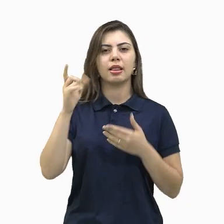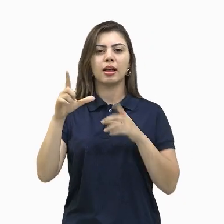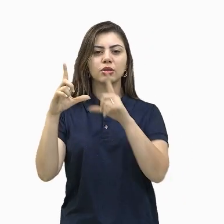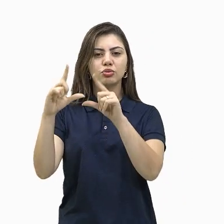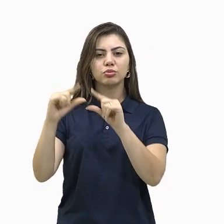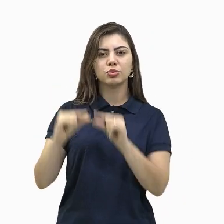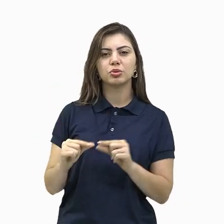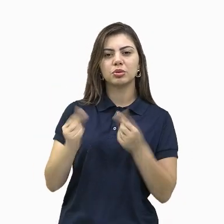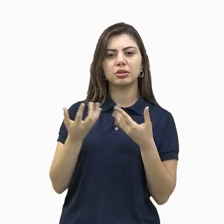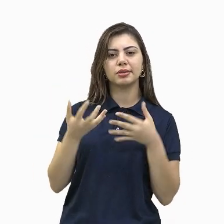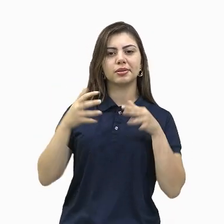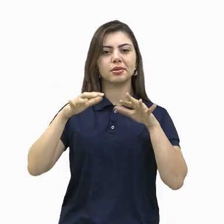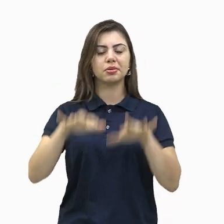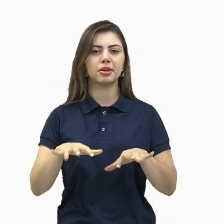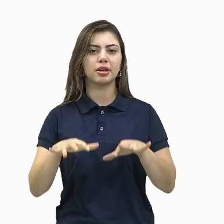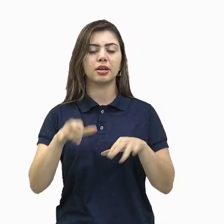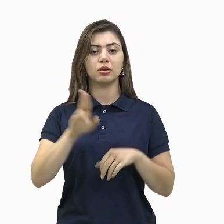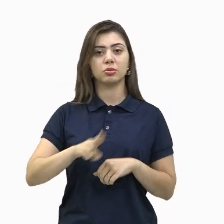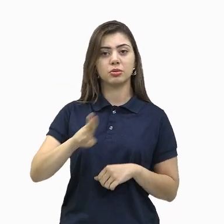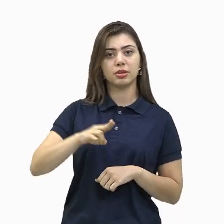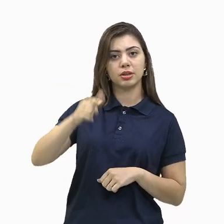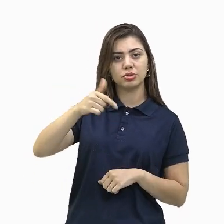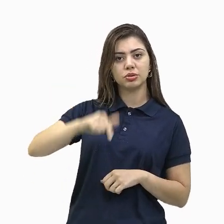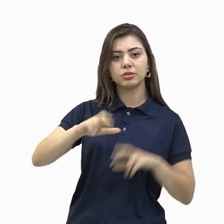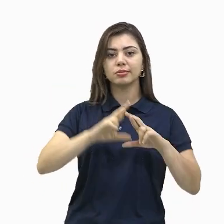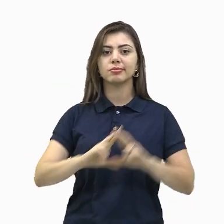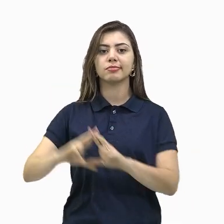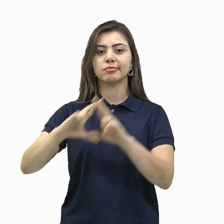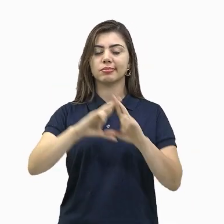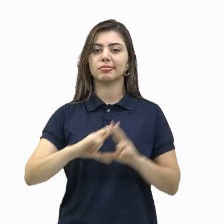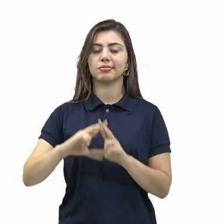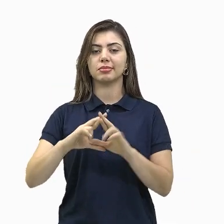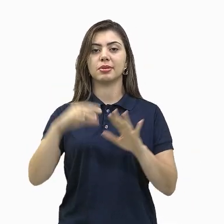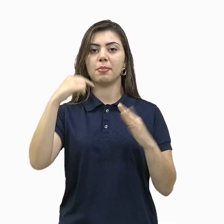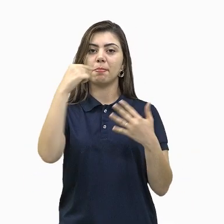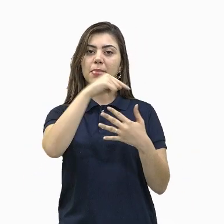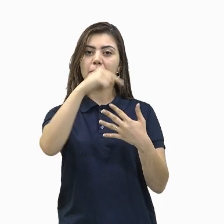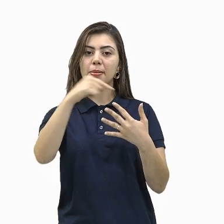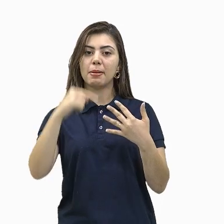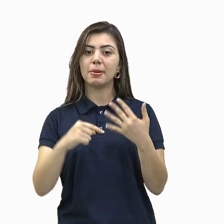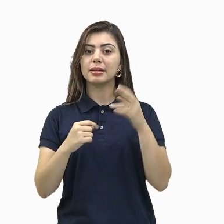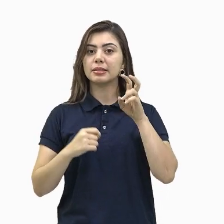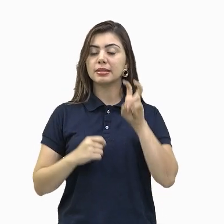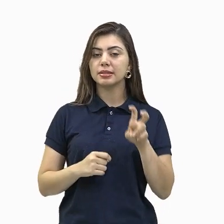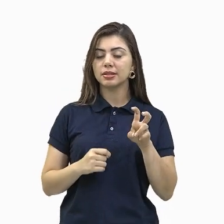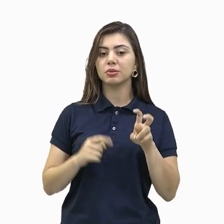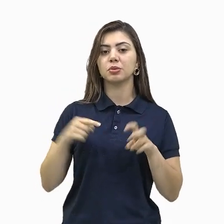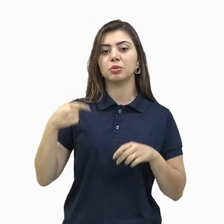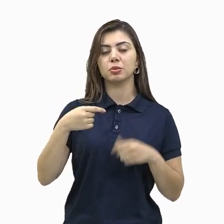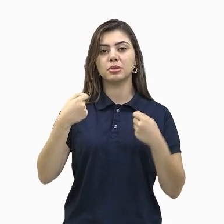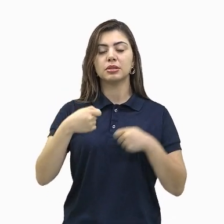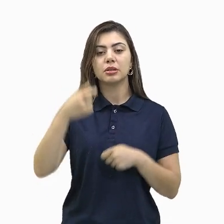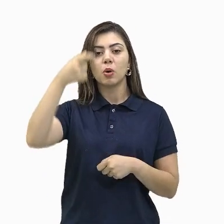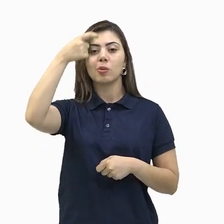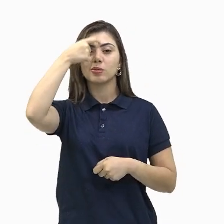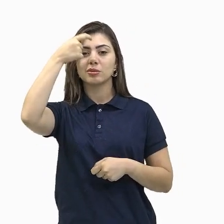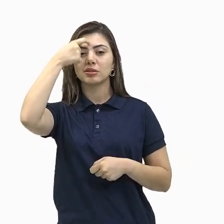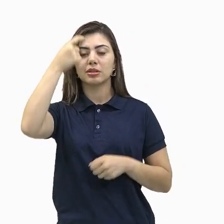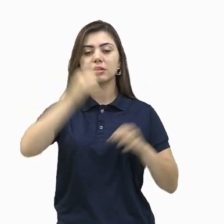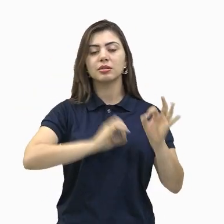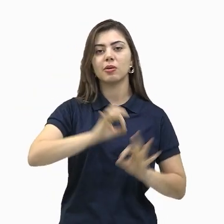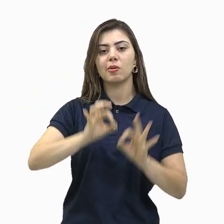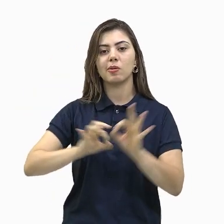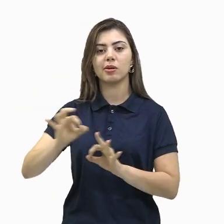recusar, reutilizar e reciclar. Os 5S: senso de utilização, senso de